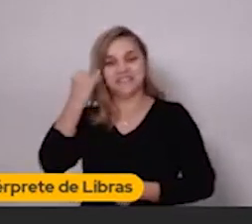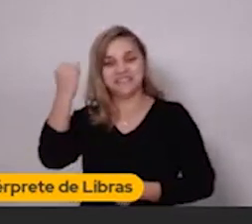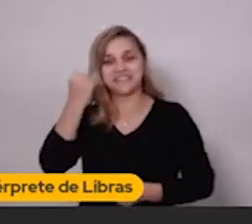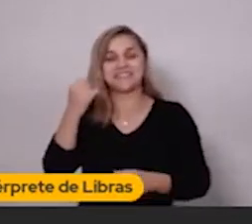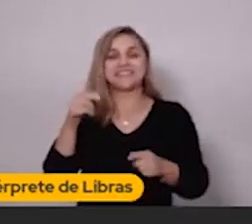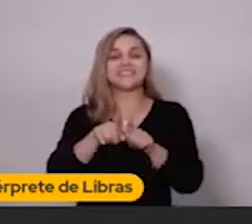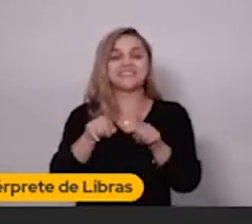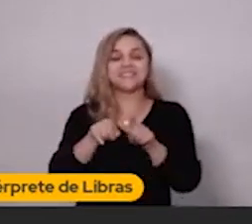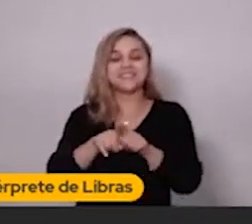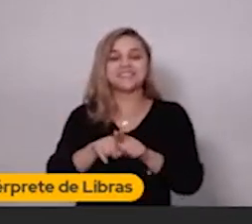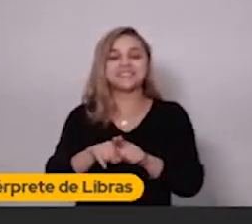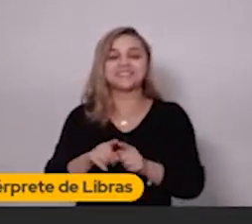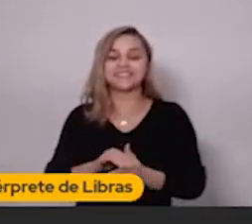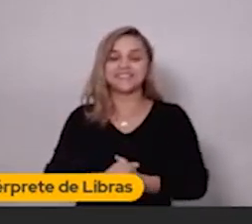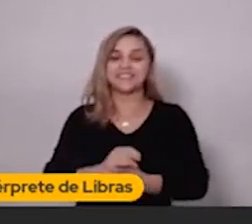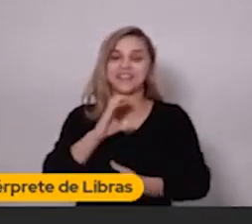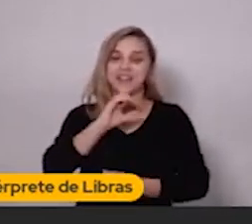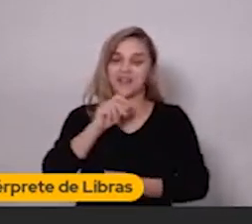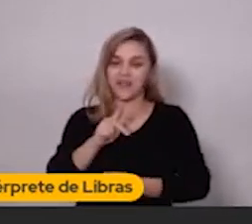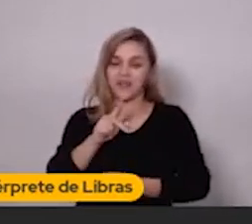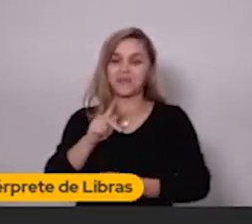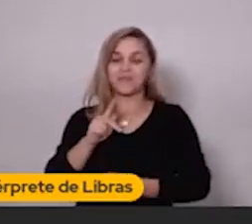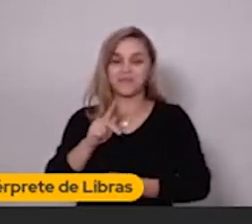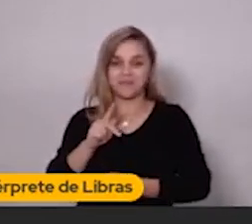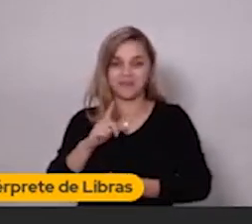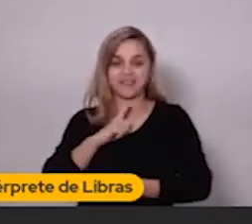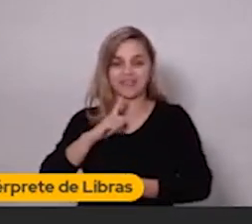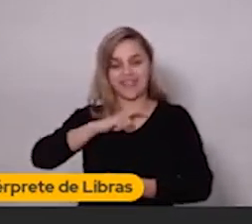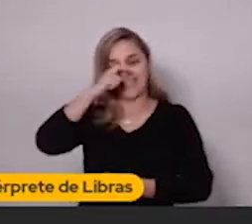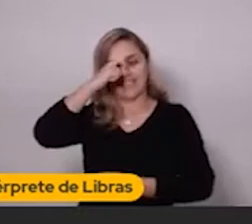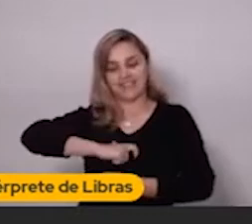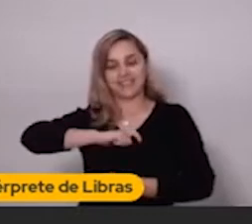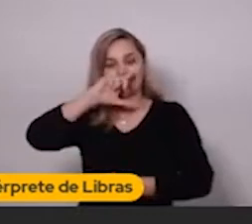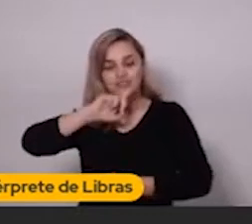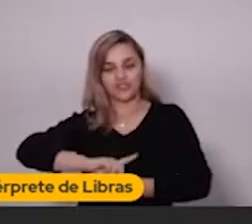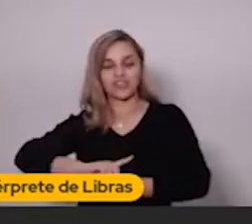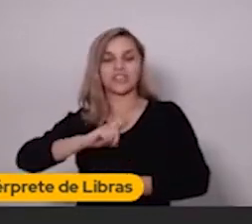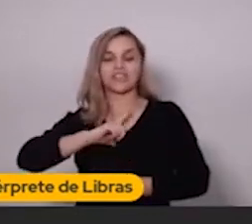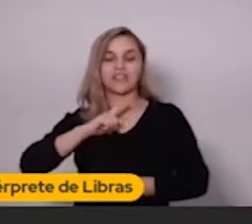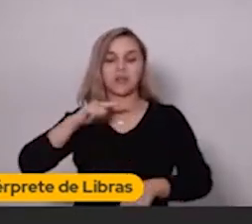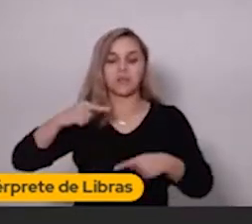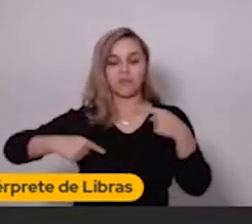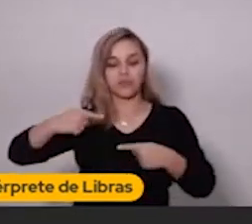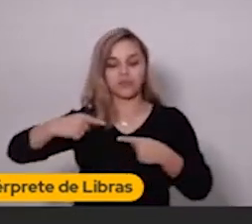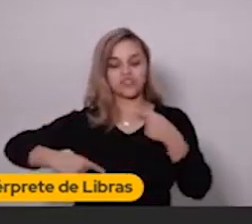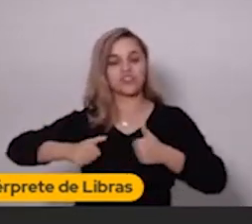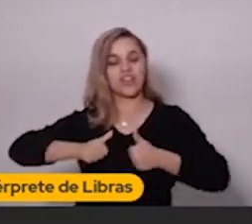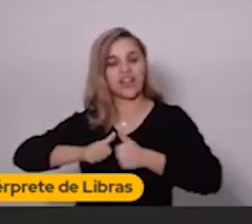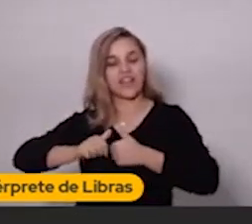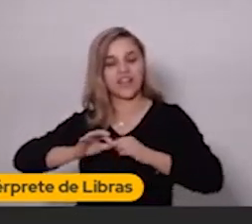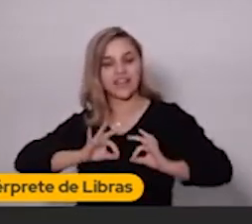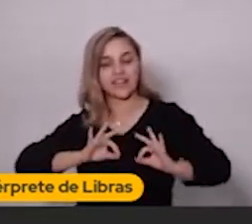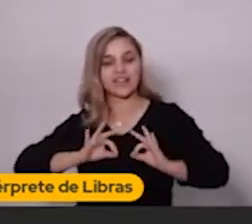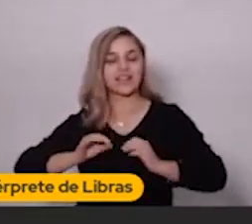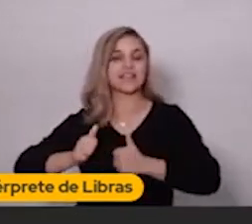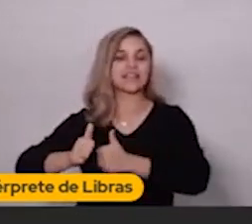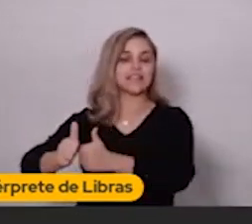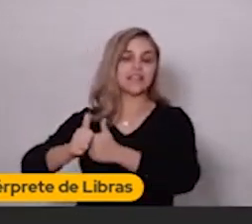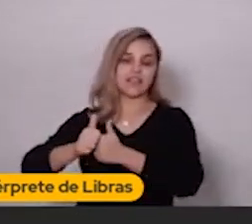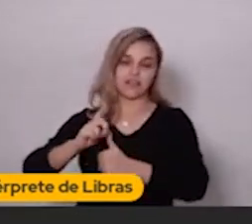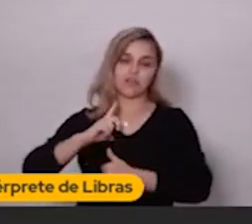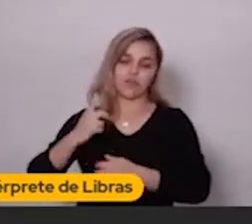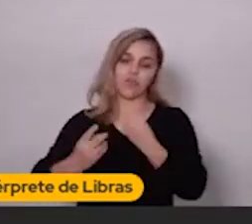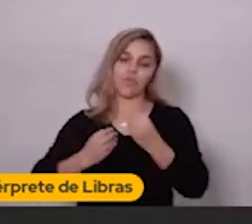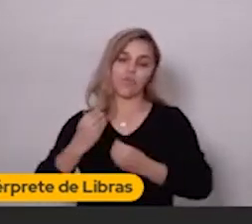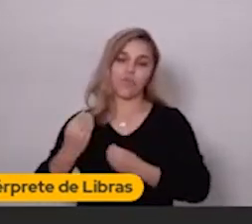políticas de copyright, que são os direitos de autor, né? Que essas políticas norteiam como são as regras de gerenciamento de direitos dentro